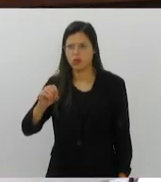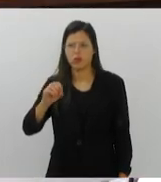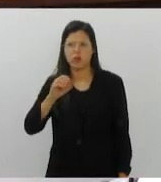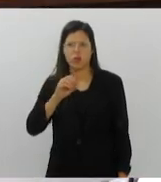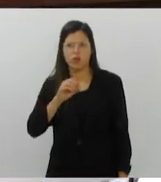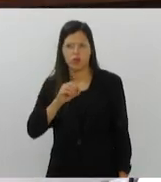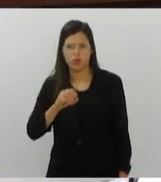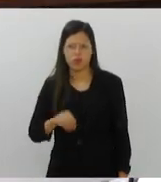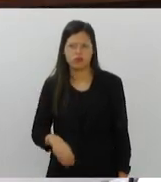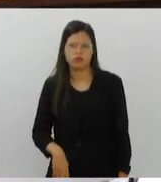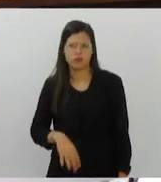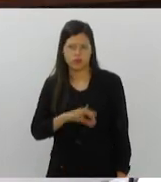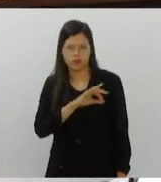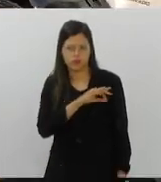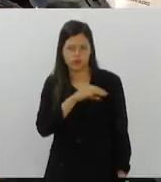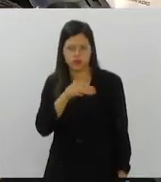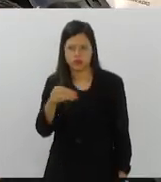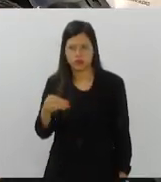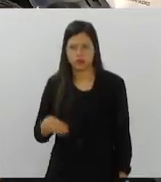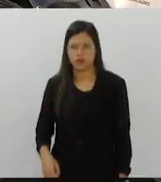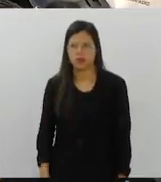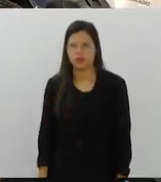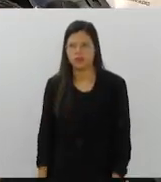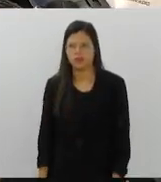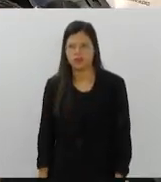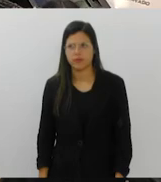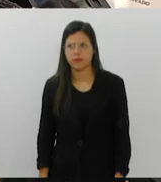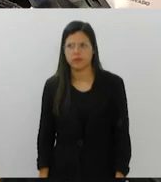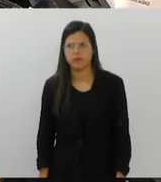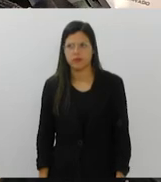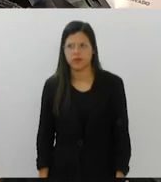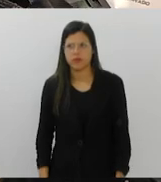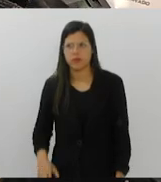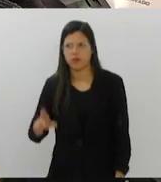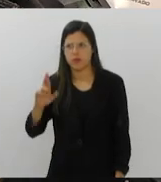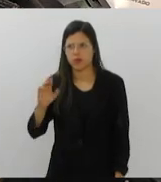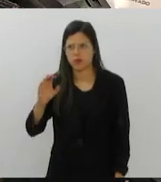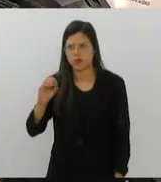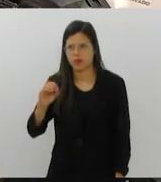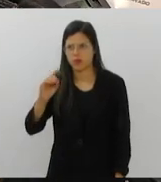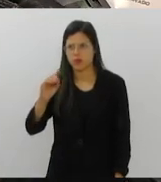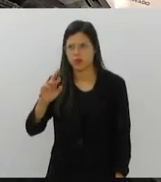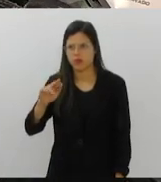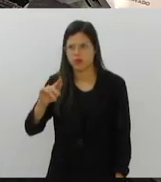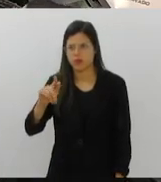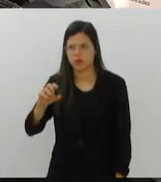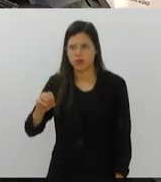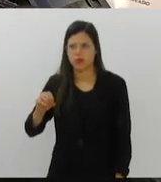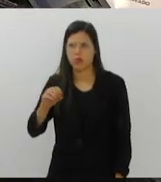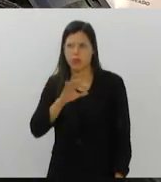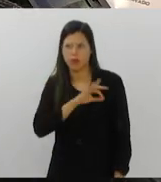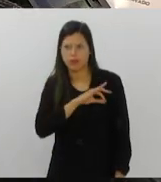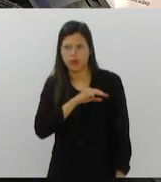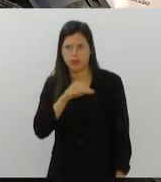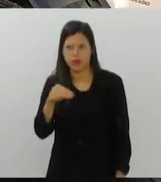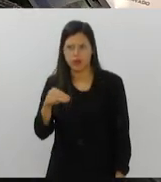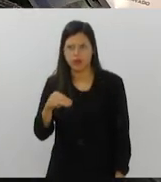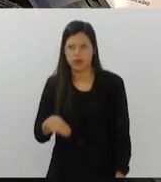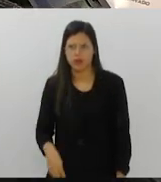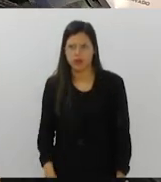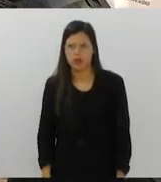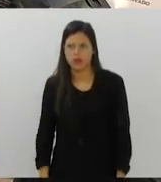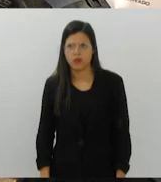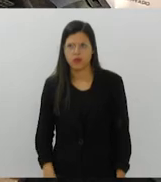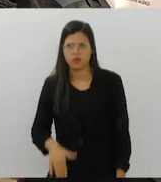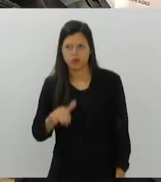Silva, sargento da Polícia Militar. Rodrigo Pimentel Pinto, policial militar. Vou chamar logo todos